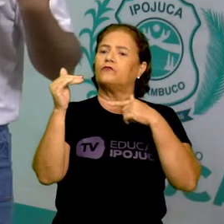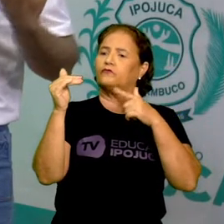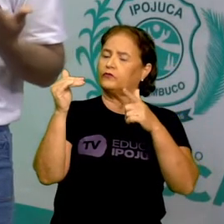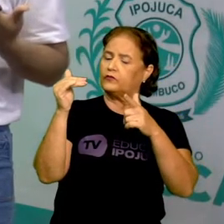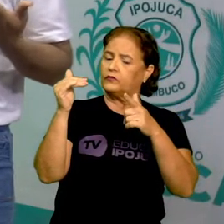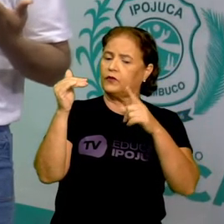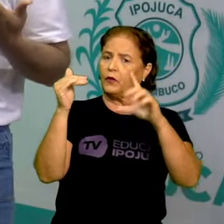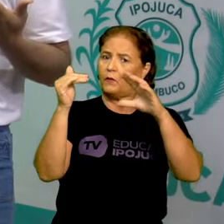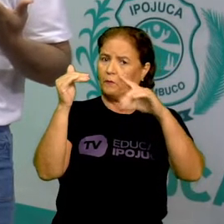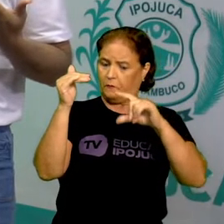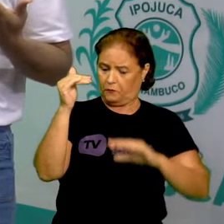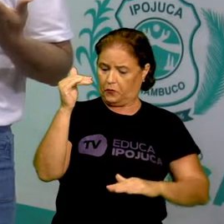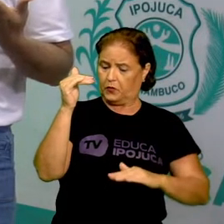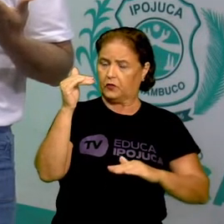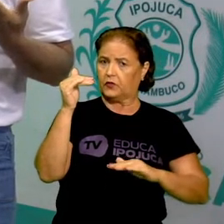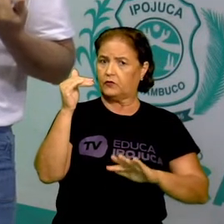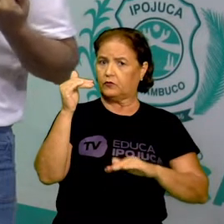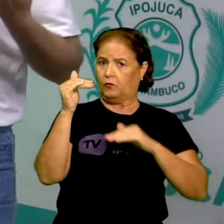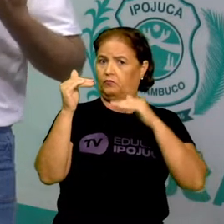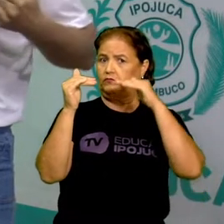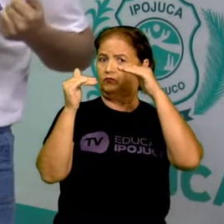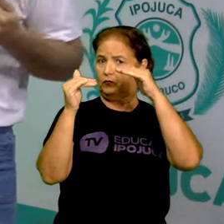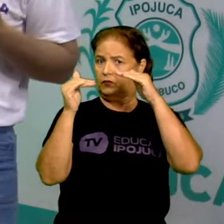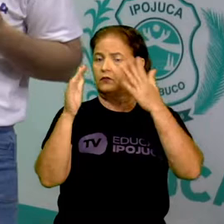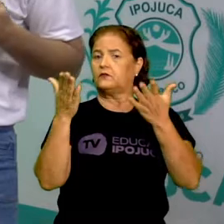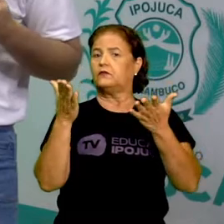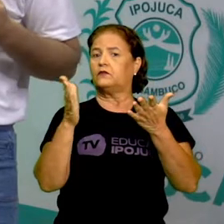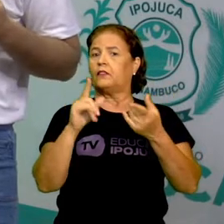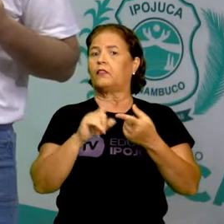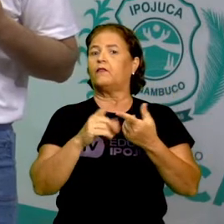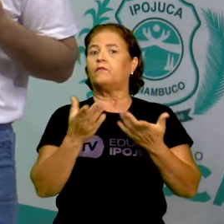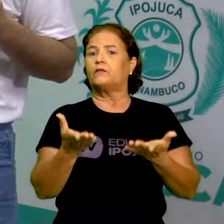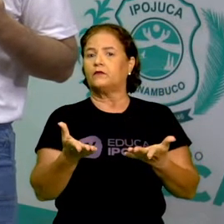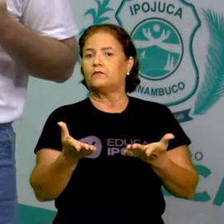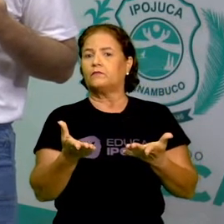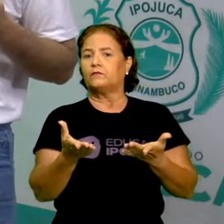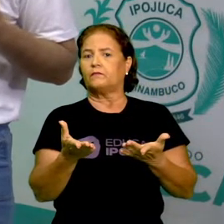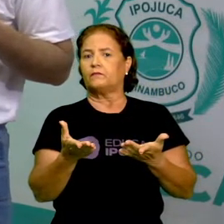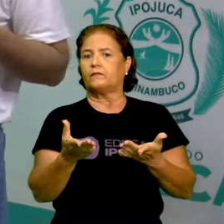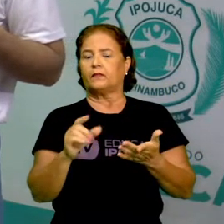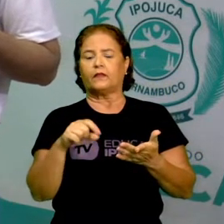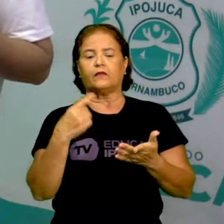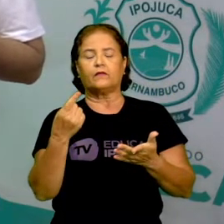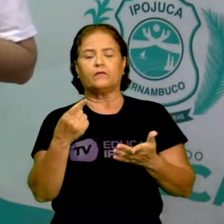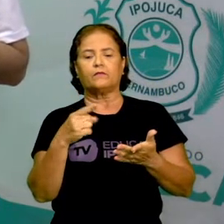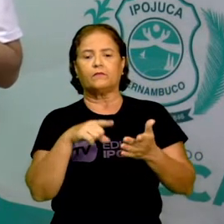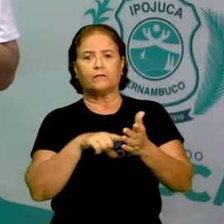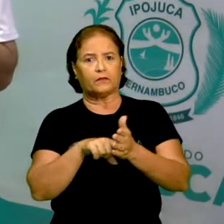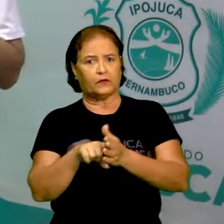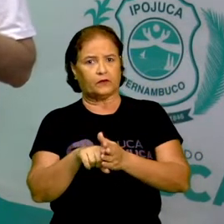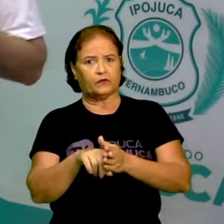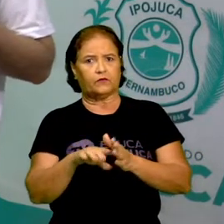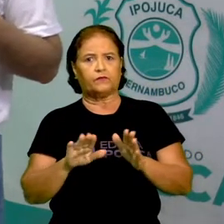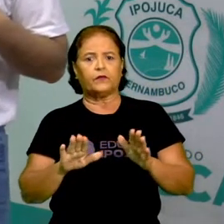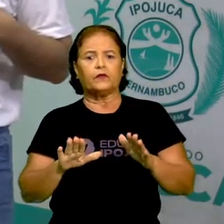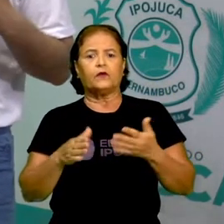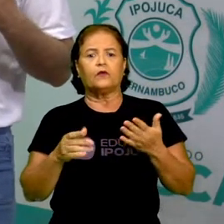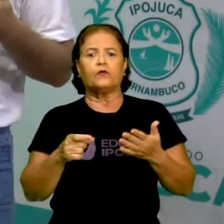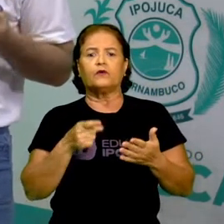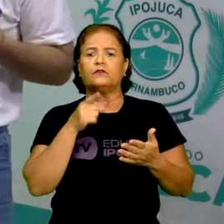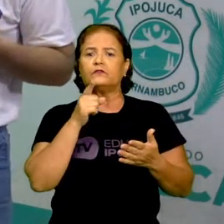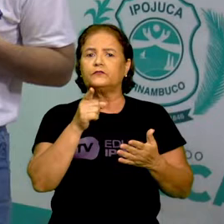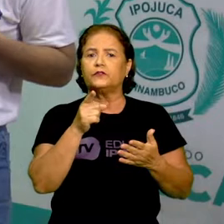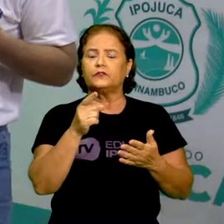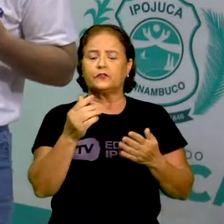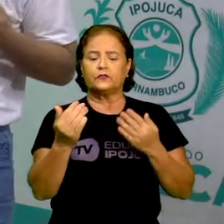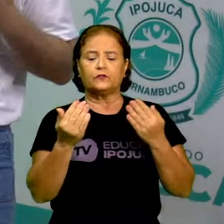se acha grande? Agora, presta bastante atenção na próxima pergunta. Quando você se compara